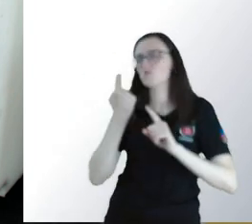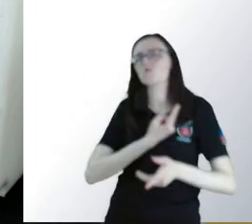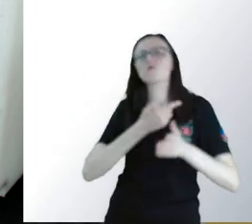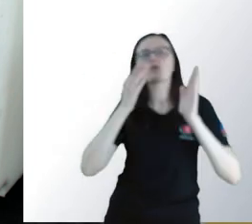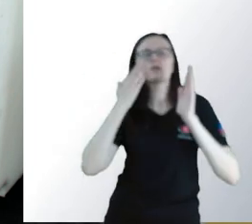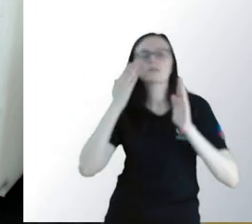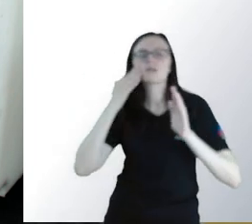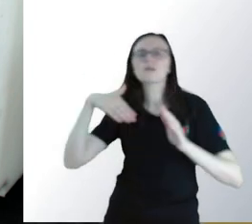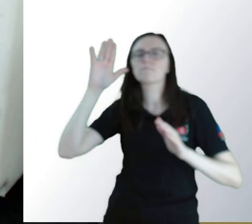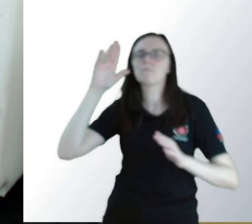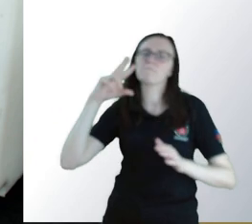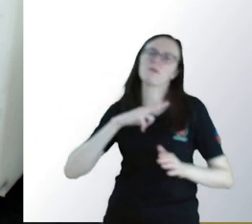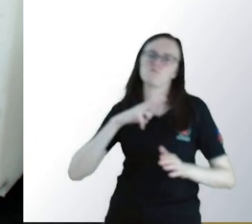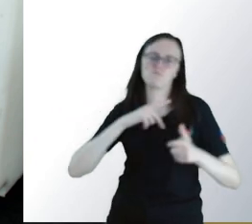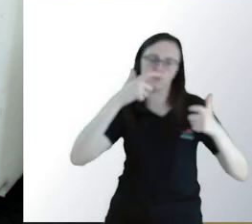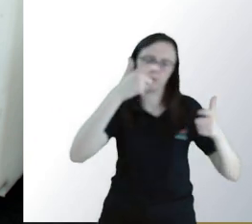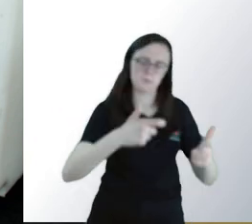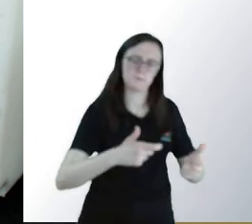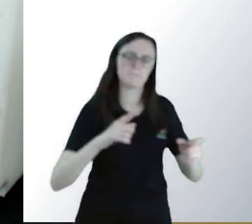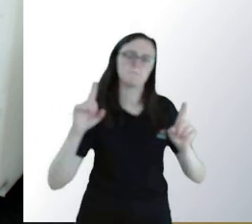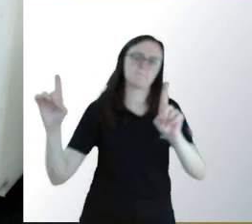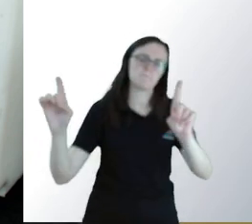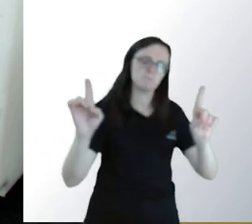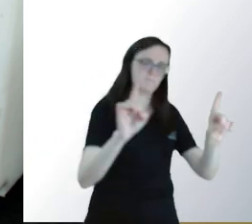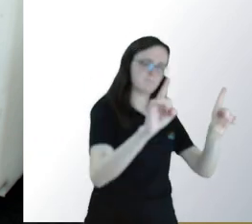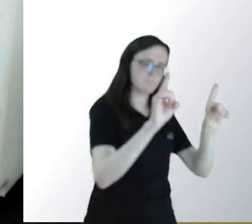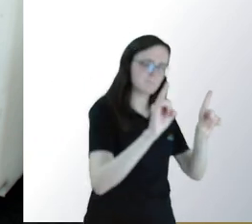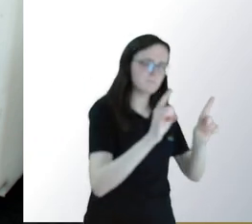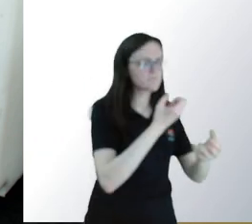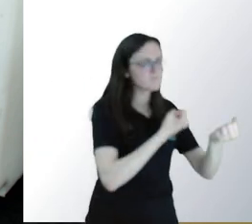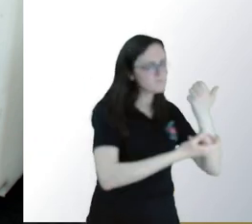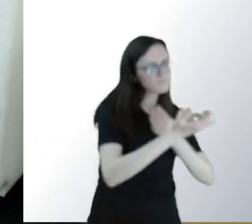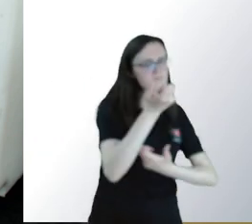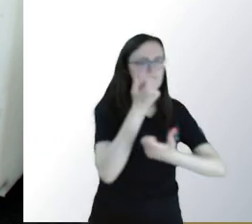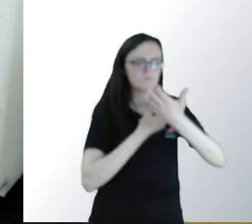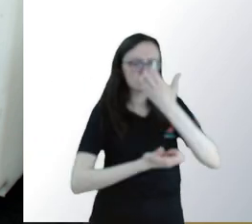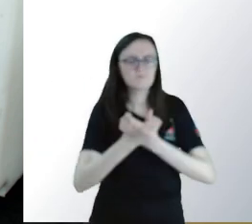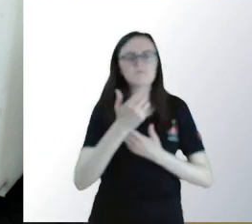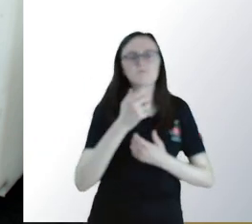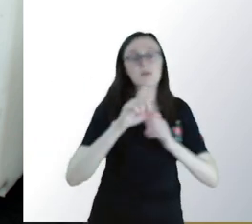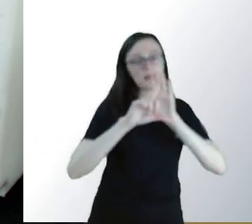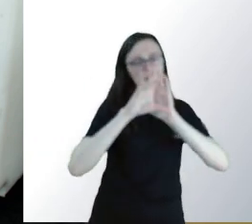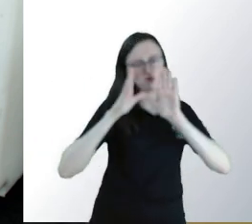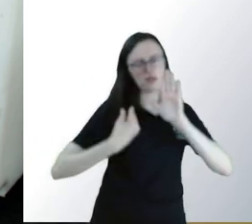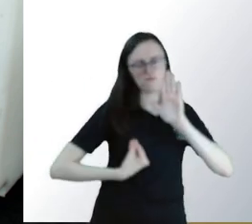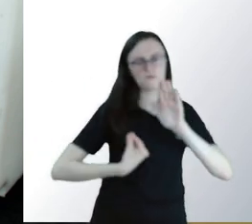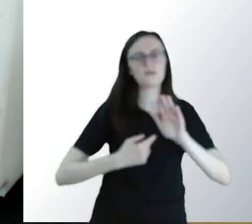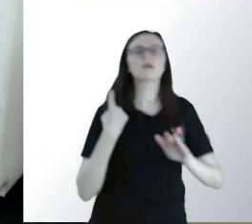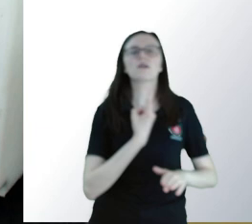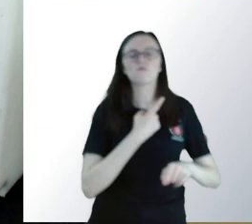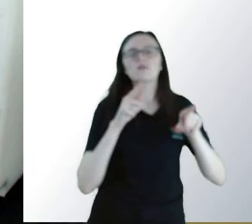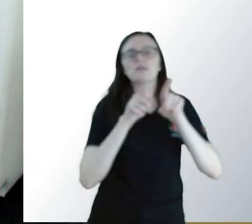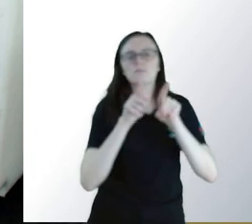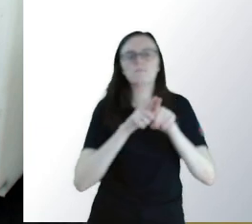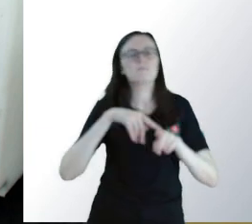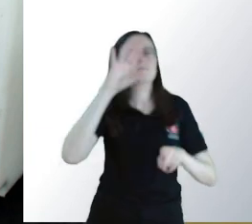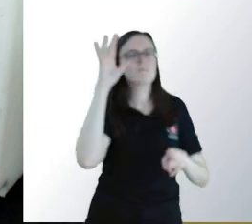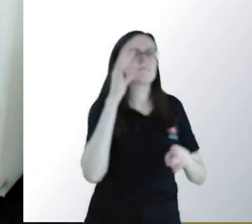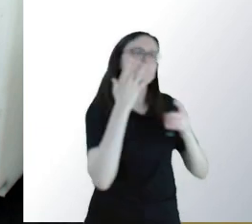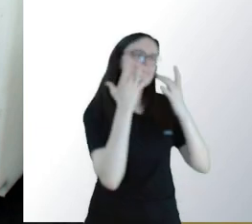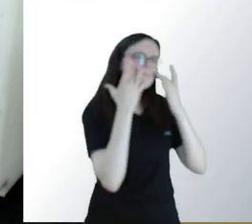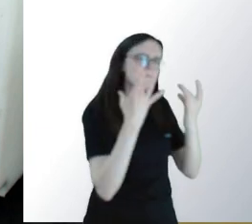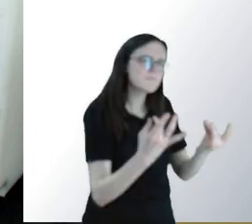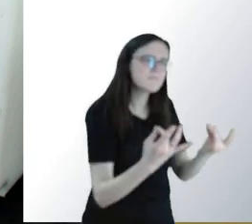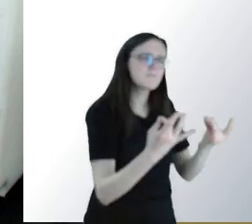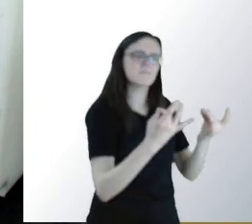para um local mais reservado, fazer essa escuta. A escuta especializada é o que a lei prevê, mas a gente faz uma escuta mais ativa,